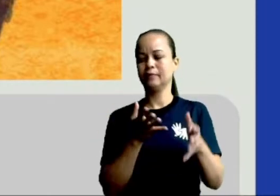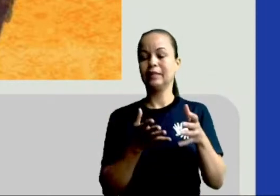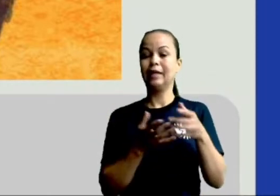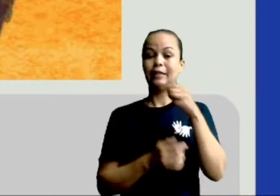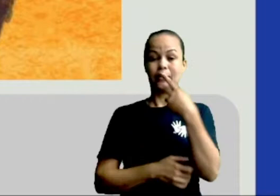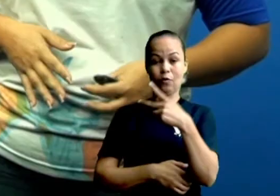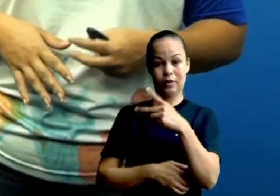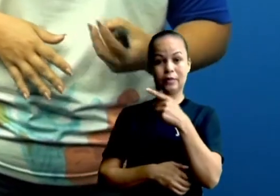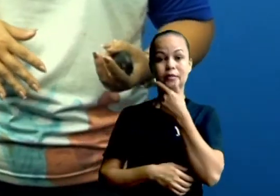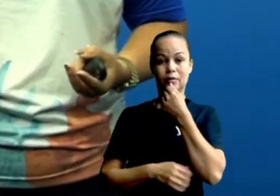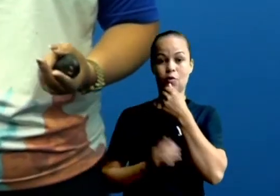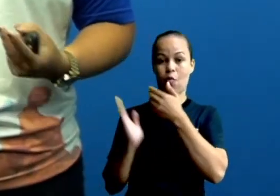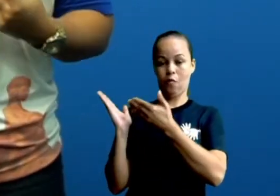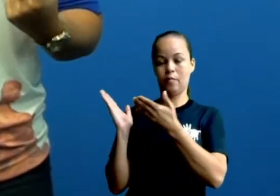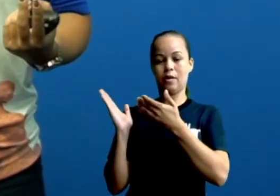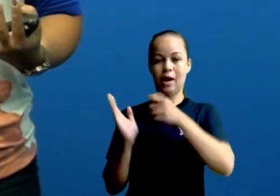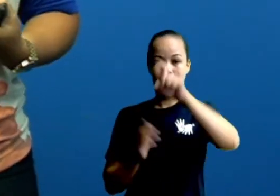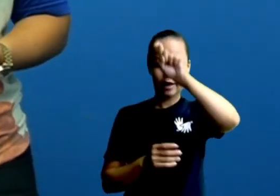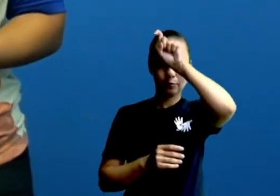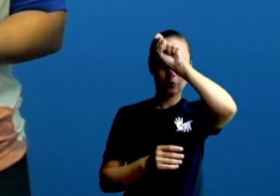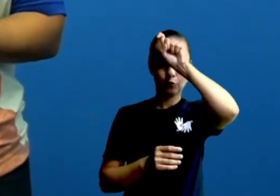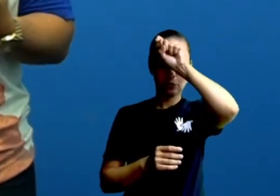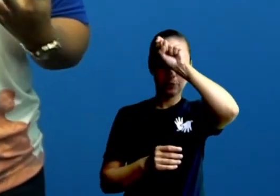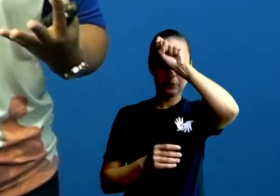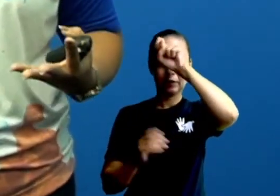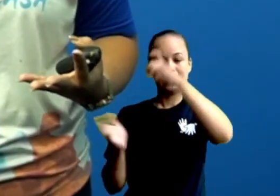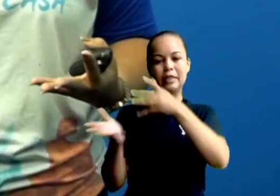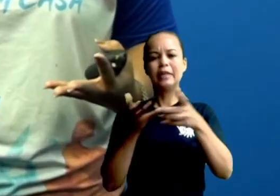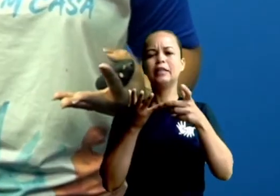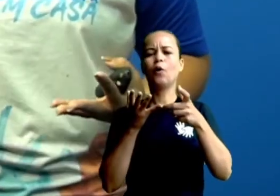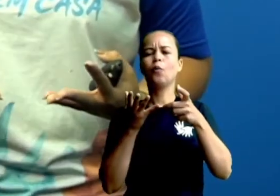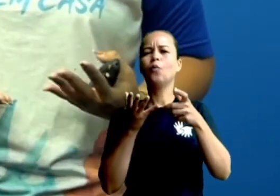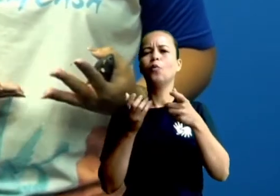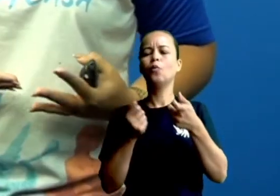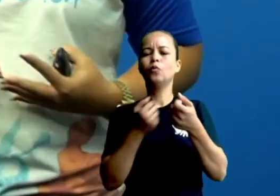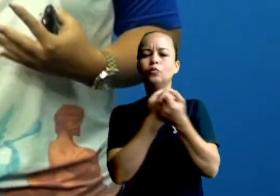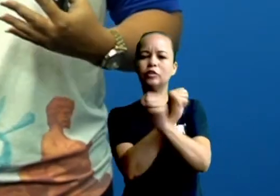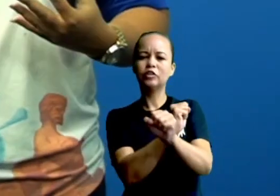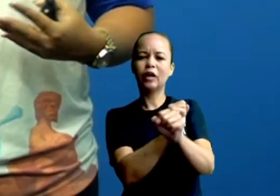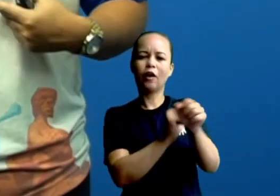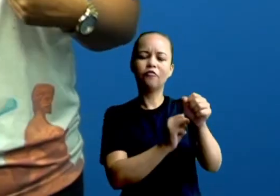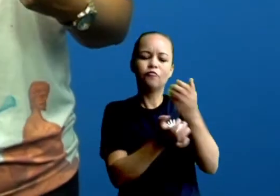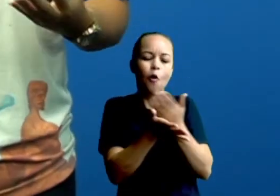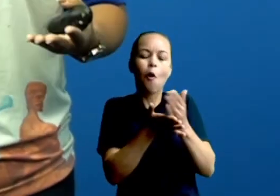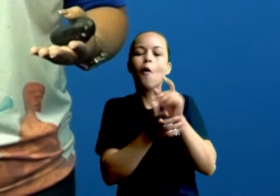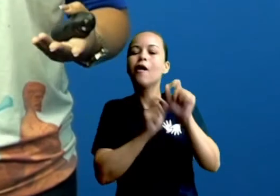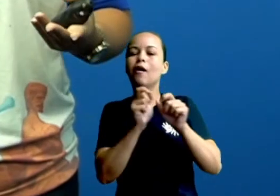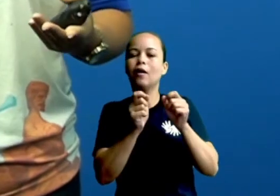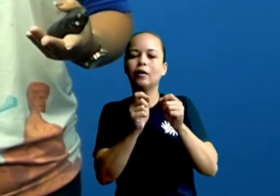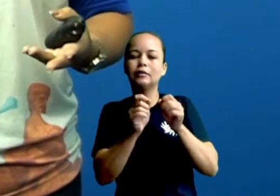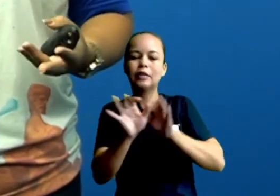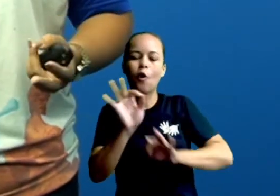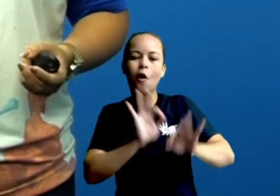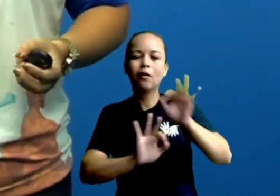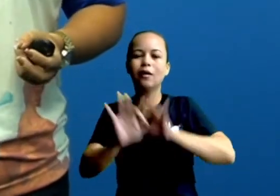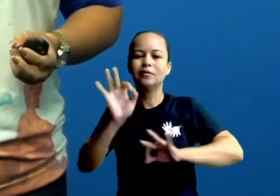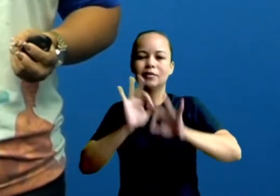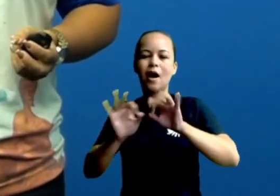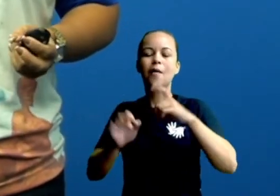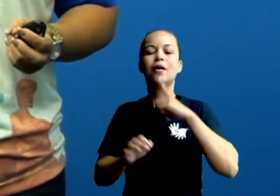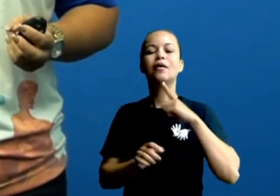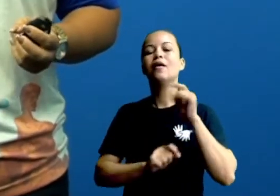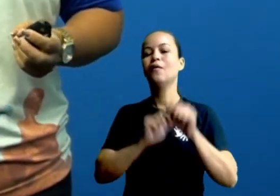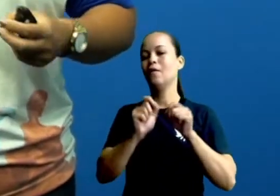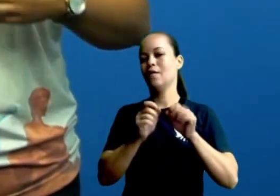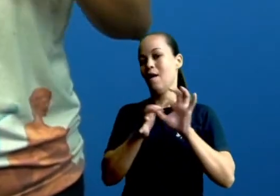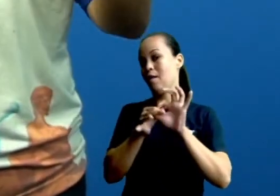que é que acontecia? Os negros, os escravos, começaram a se organizar, certo? Para ter a liberdade deles, né? Então,